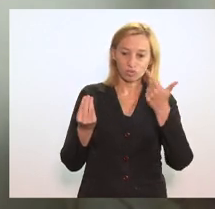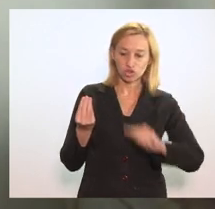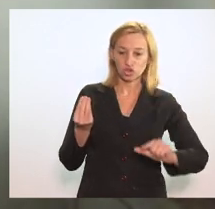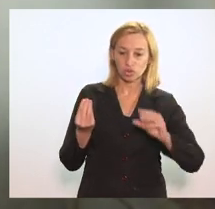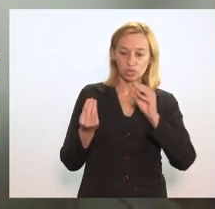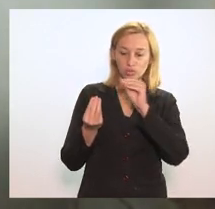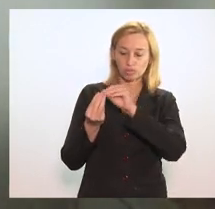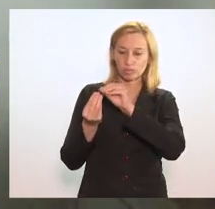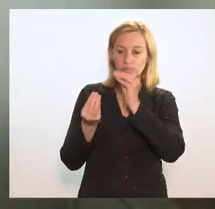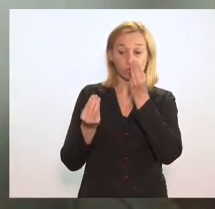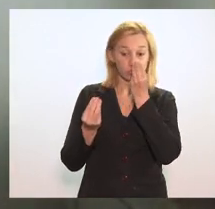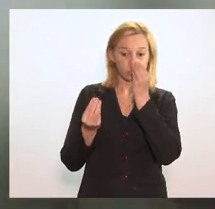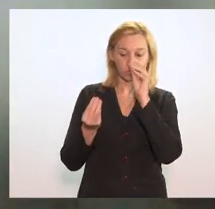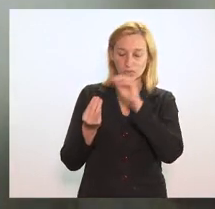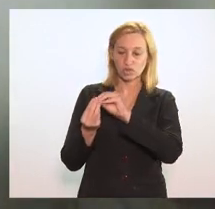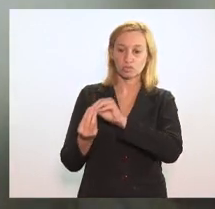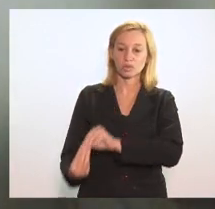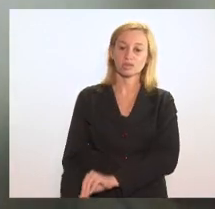não.